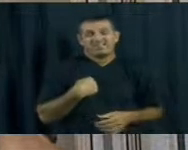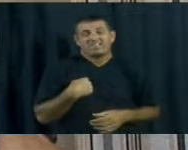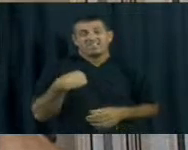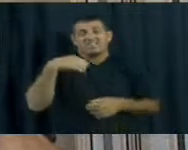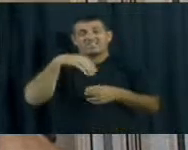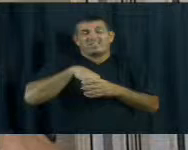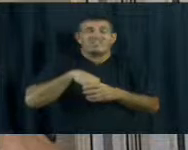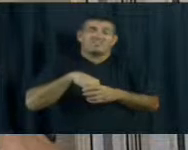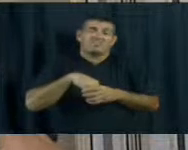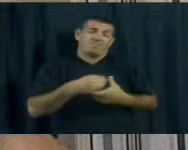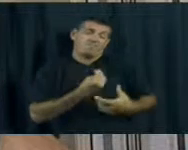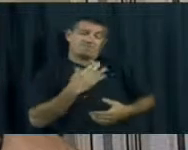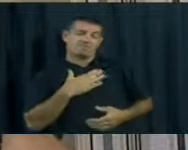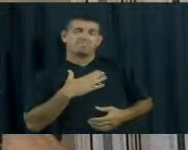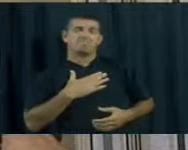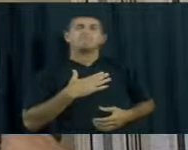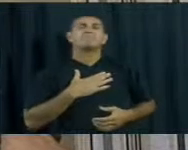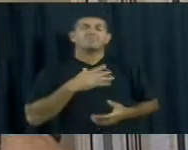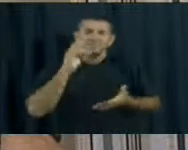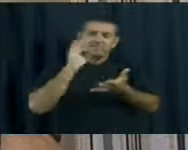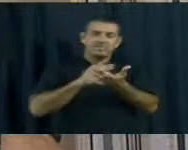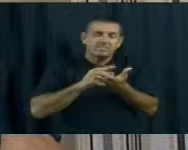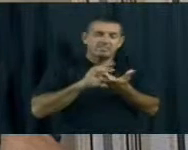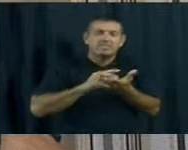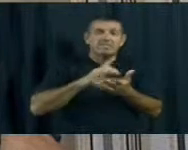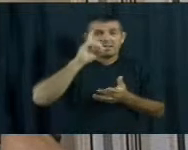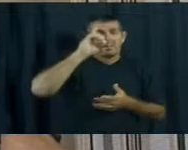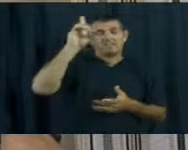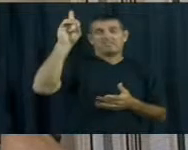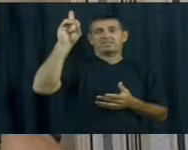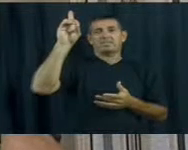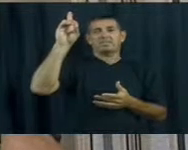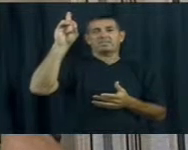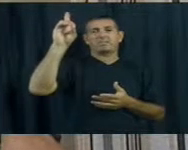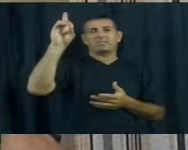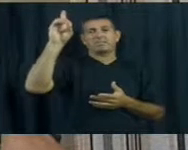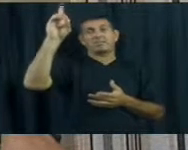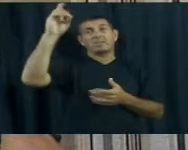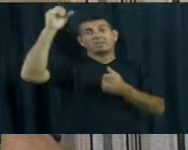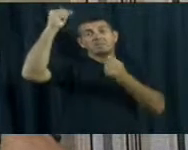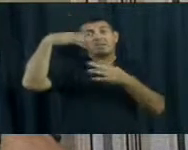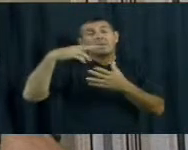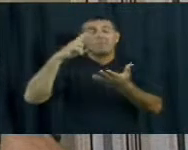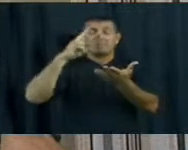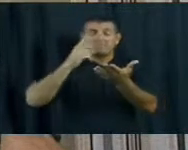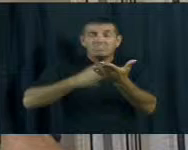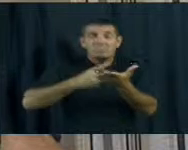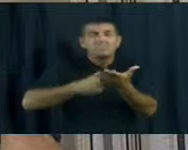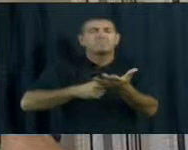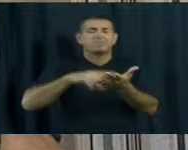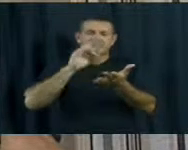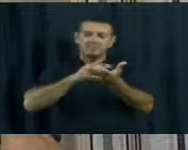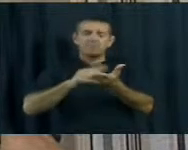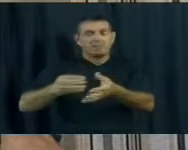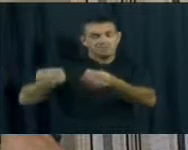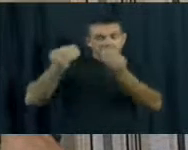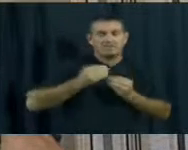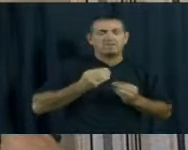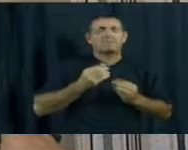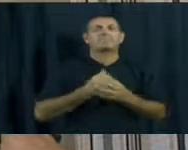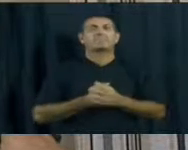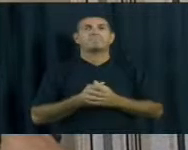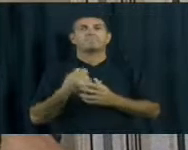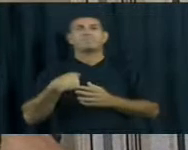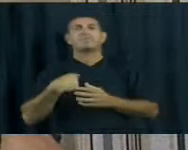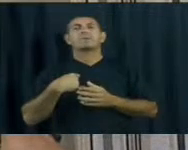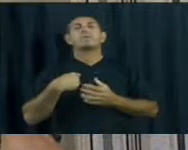de mim a certeza de que Deus, Ele me deu uma missão, tá? E essa